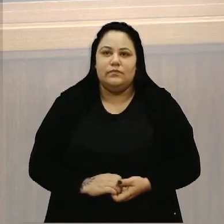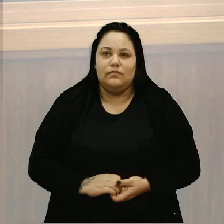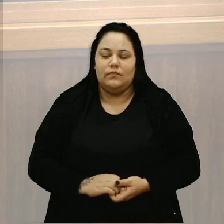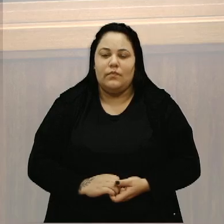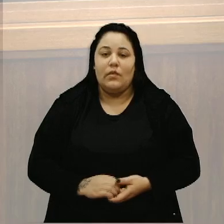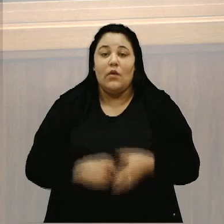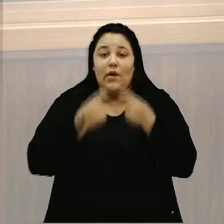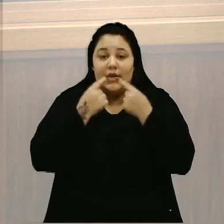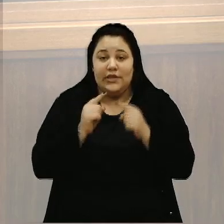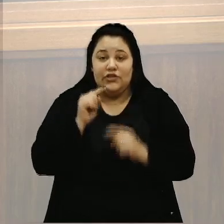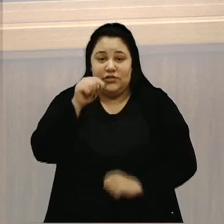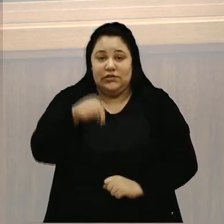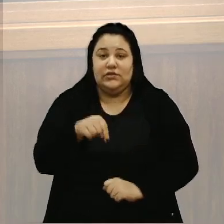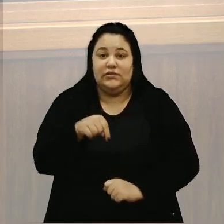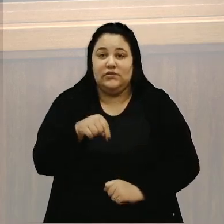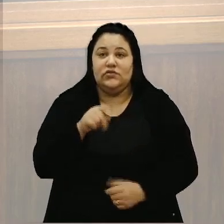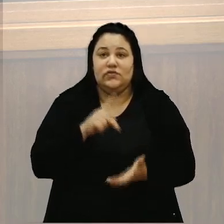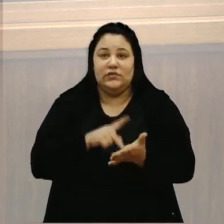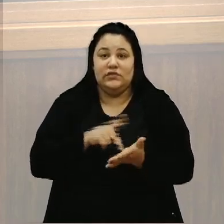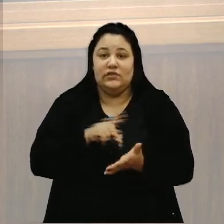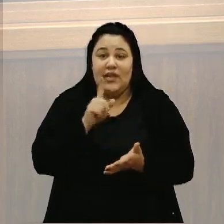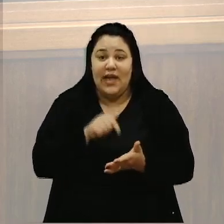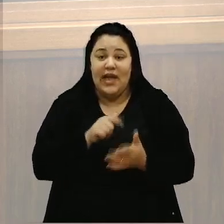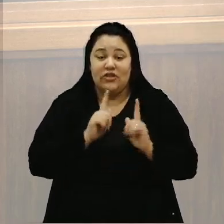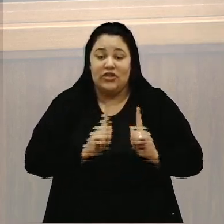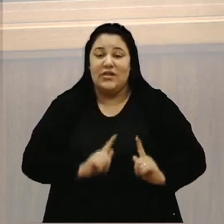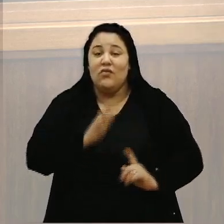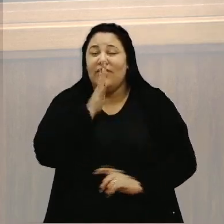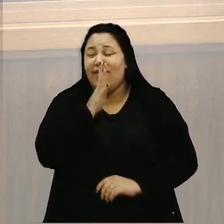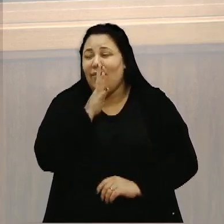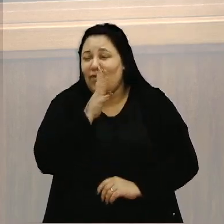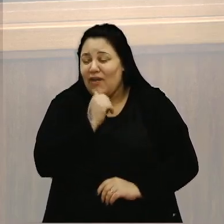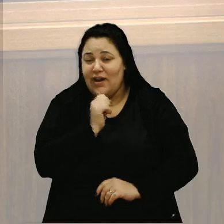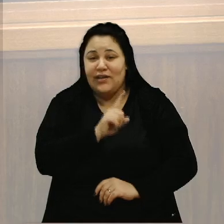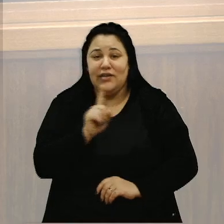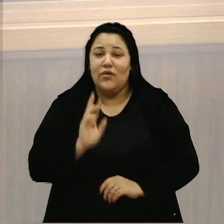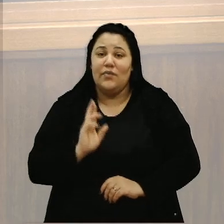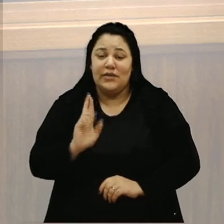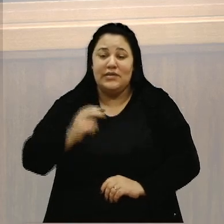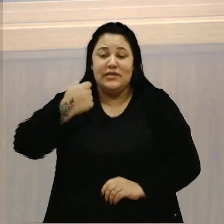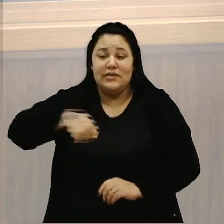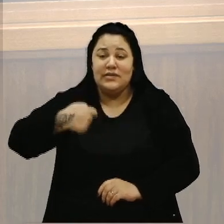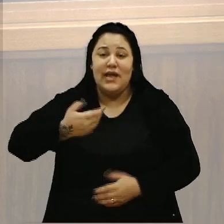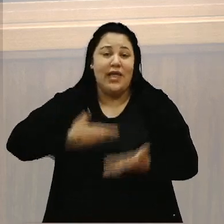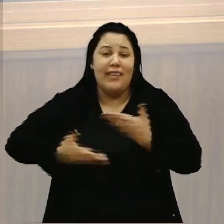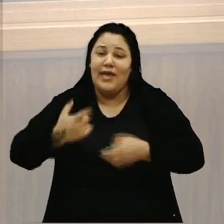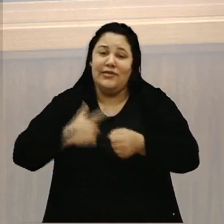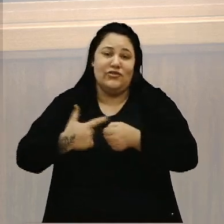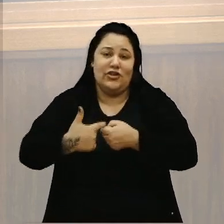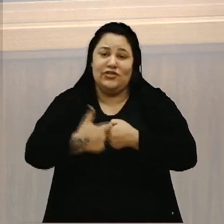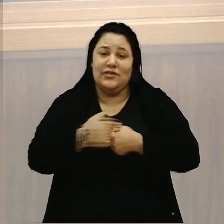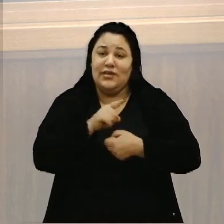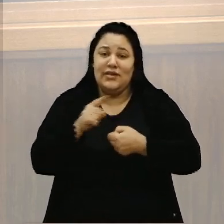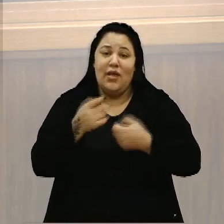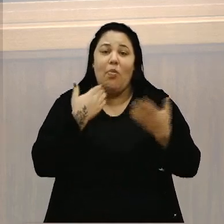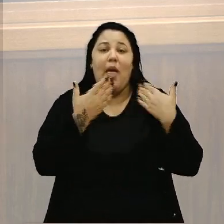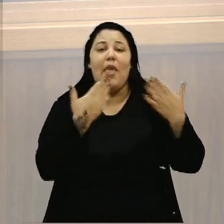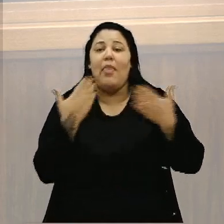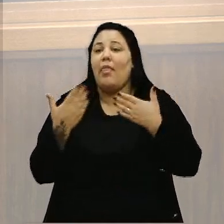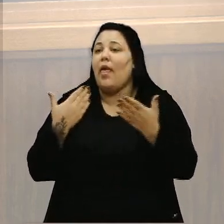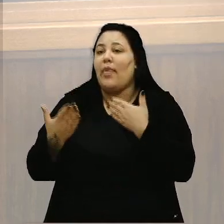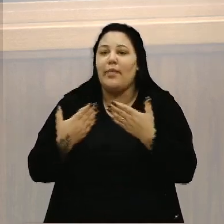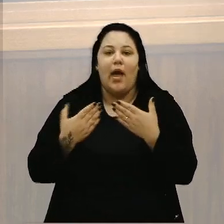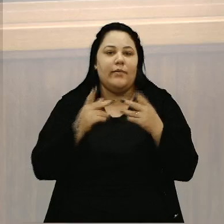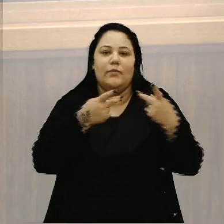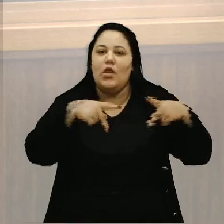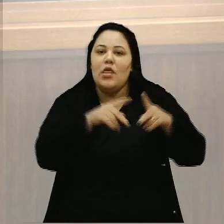crítica aqui é essa gestão lenta, que não representa as necessidades de Caxias, que não dialoga com a população e que